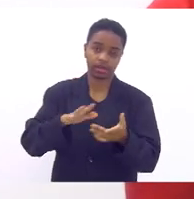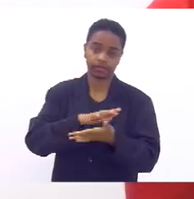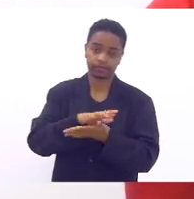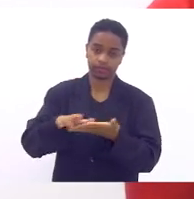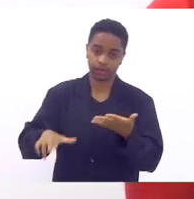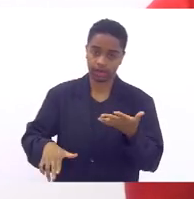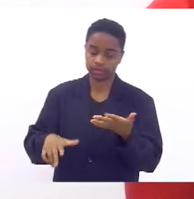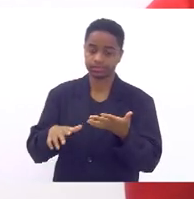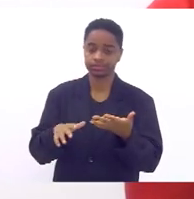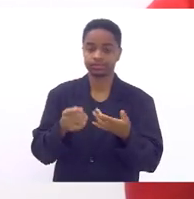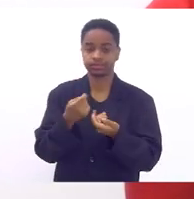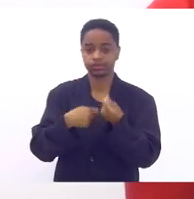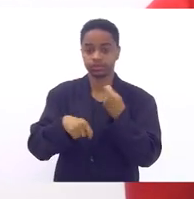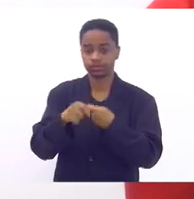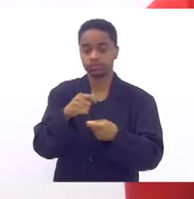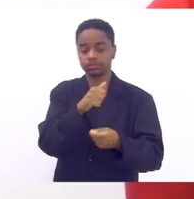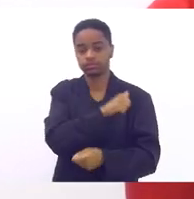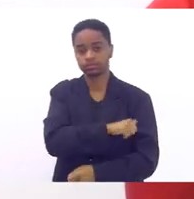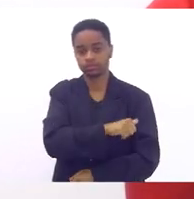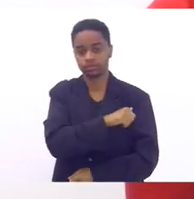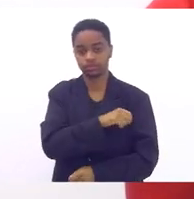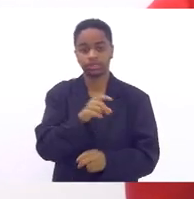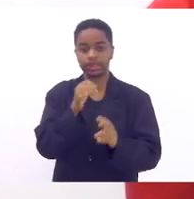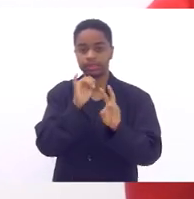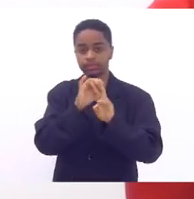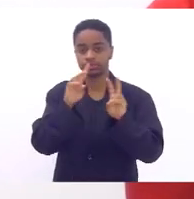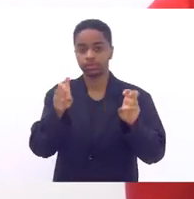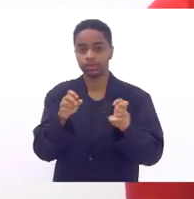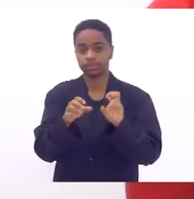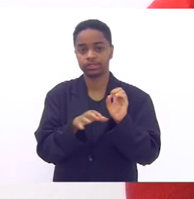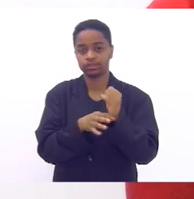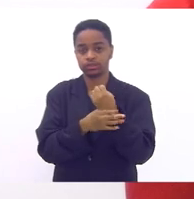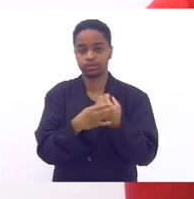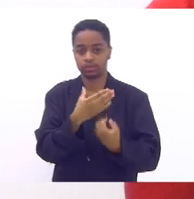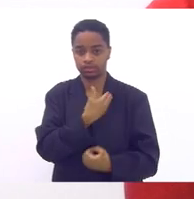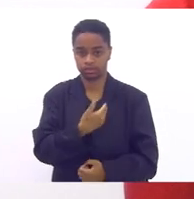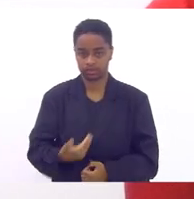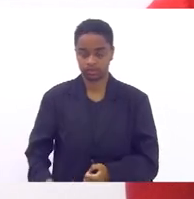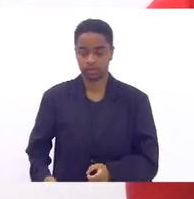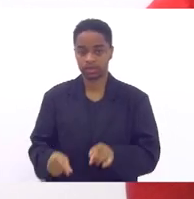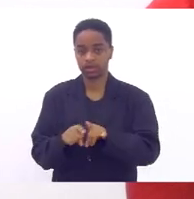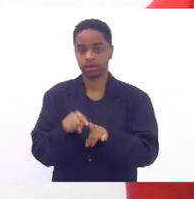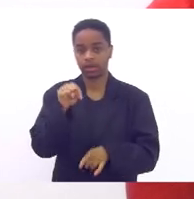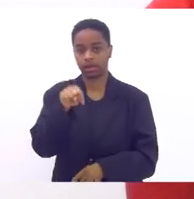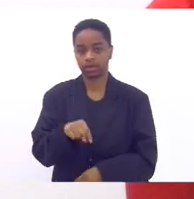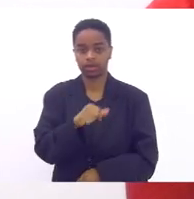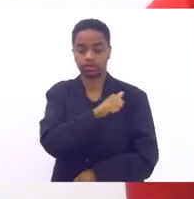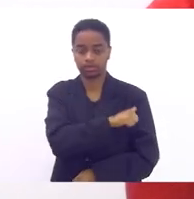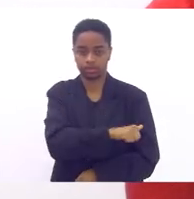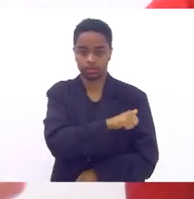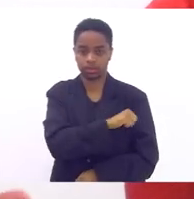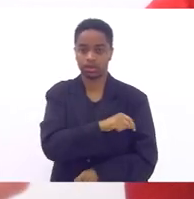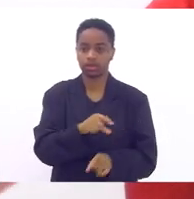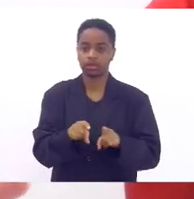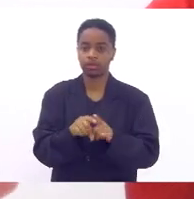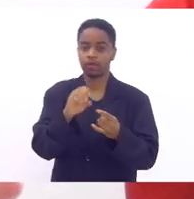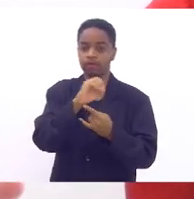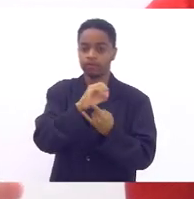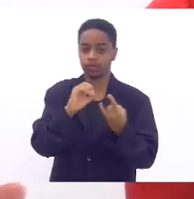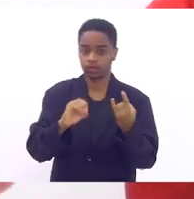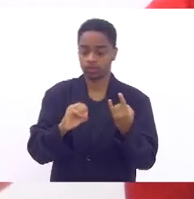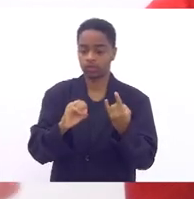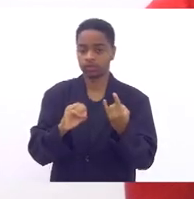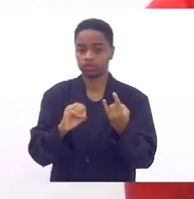eh da economia Fluminense que é a questão da Segurança Pública eh o Rio de Janeiro a fio Cruz está em três